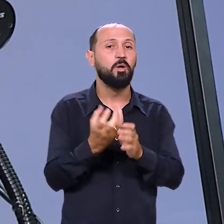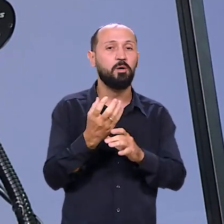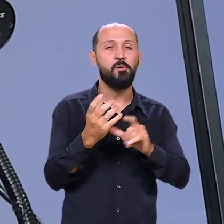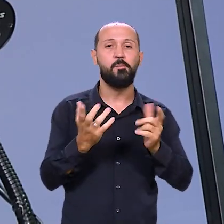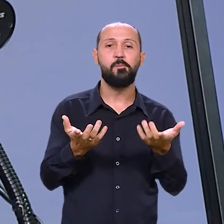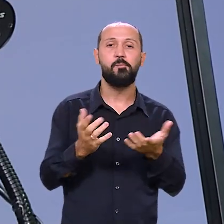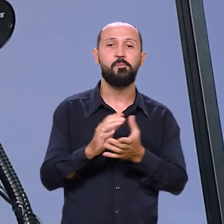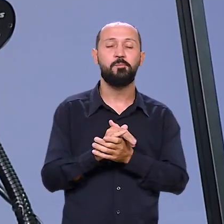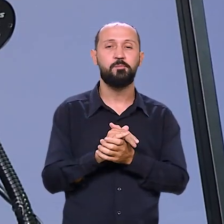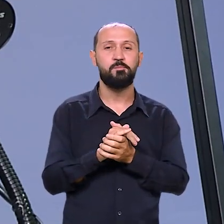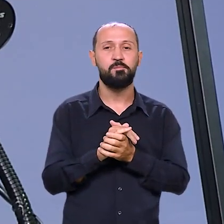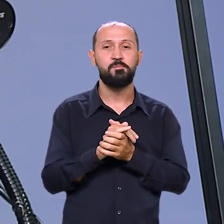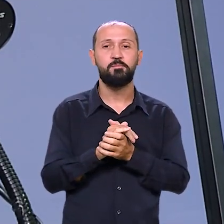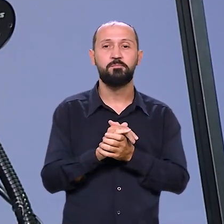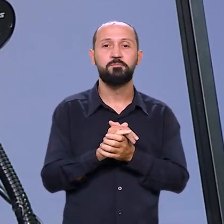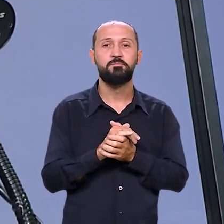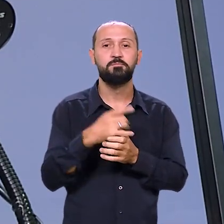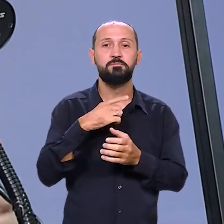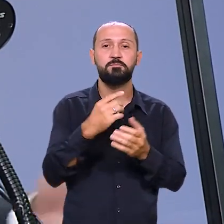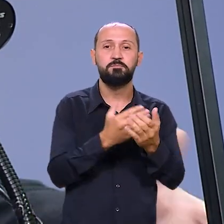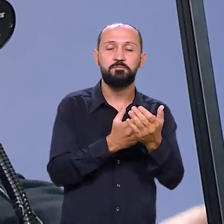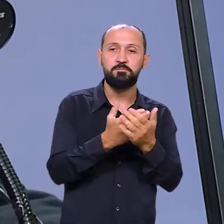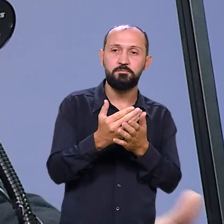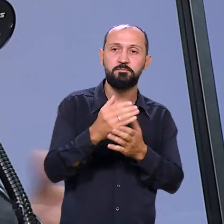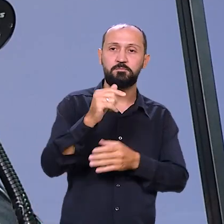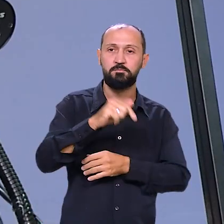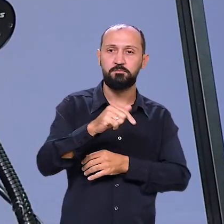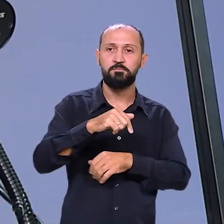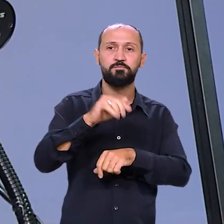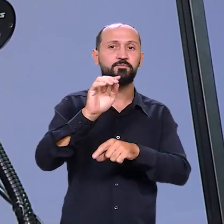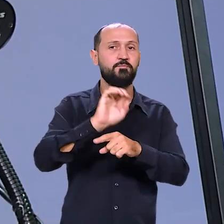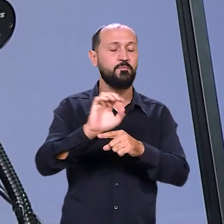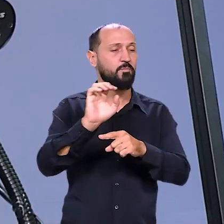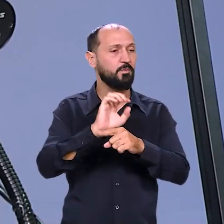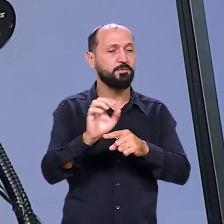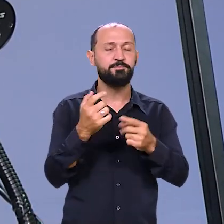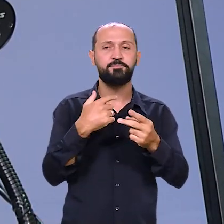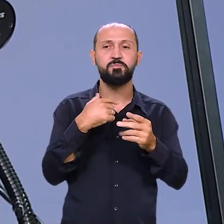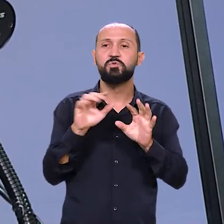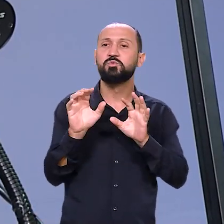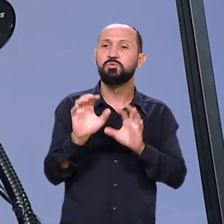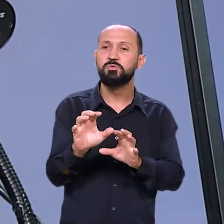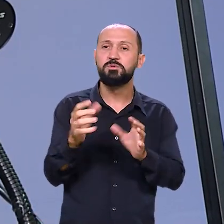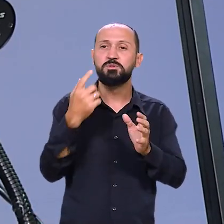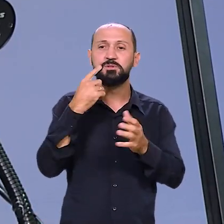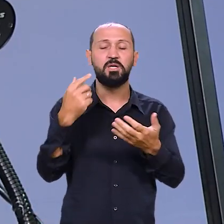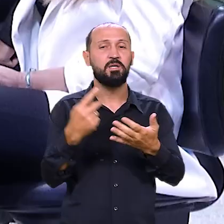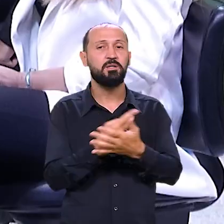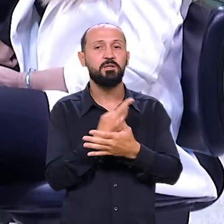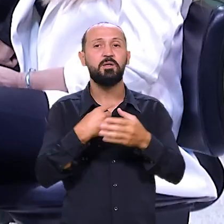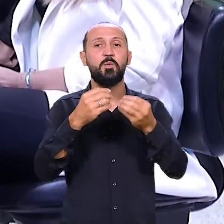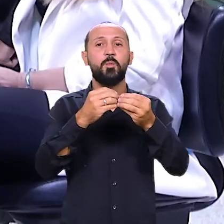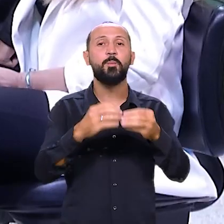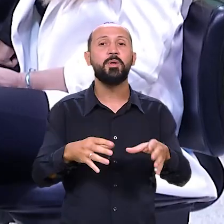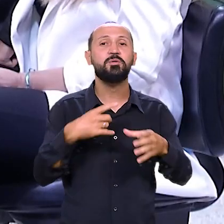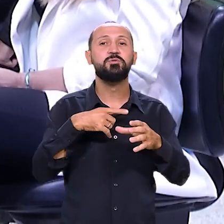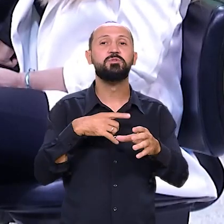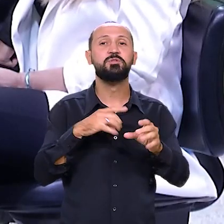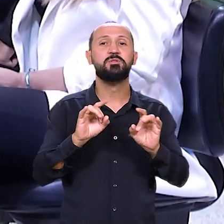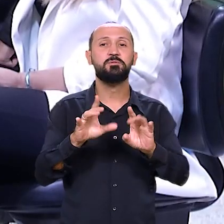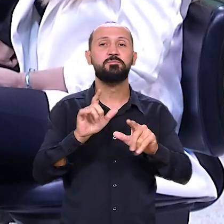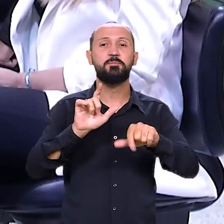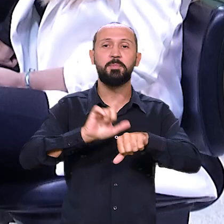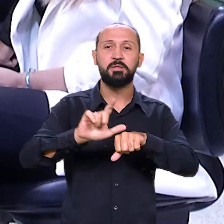origem, né? Que acaba entrando no nosso estado de uma forma ilícita, prejudicando